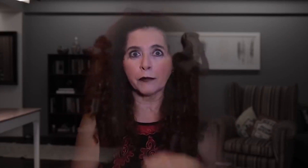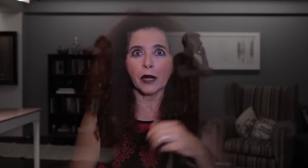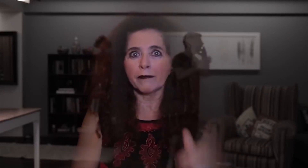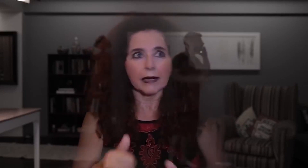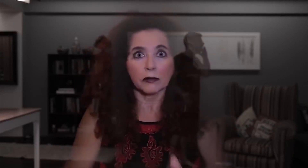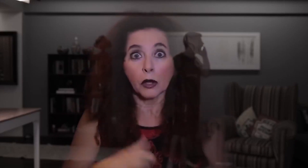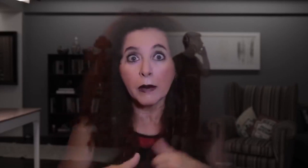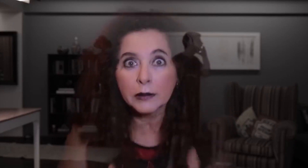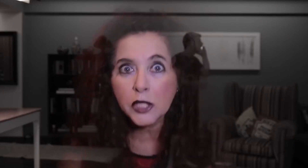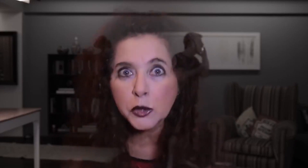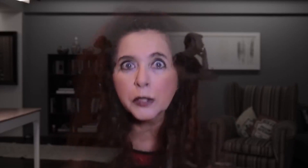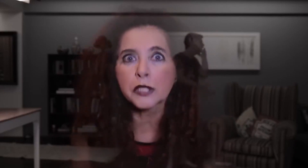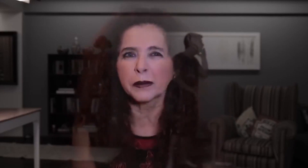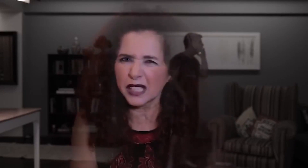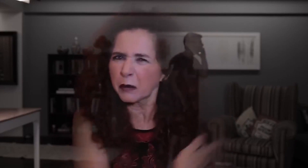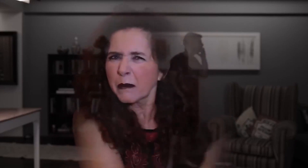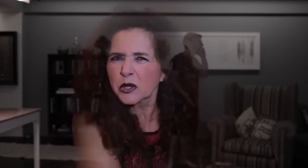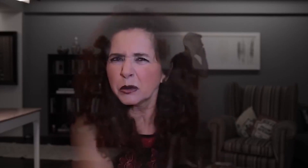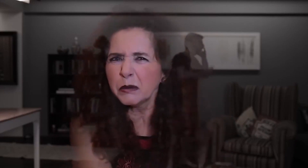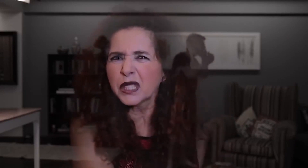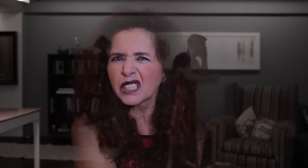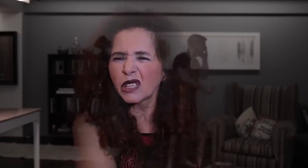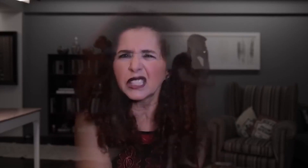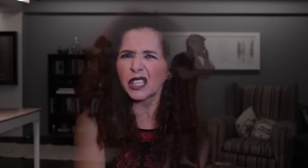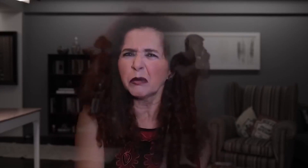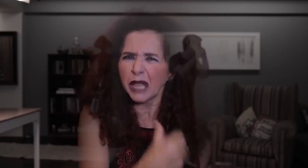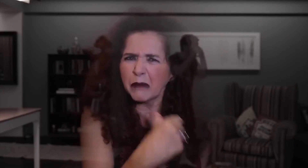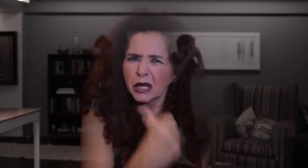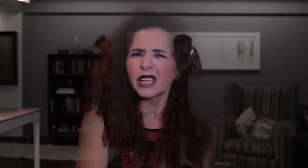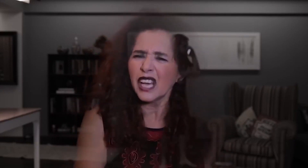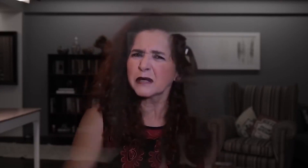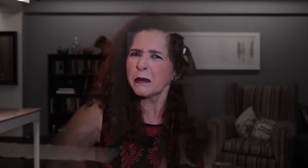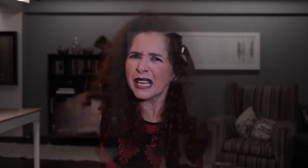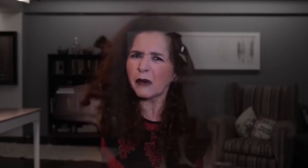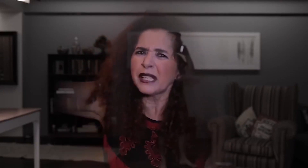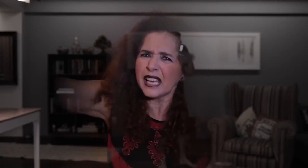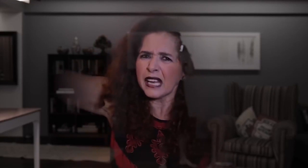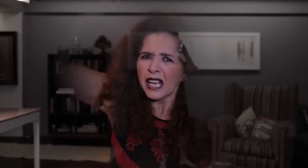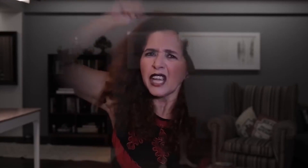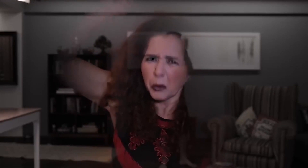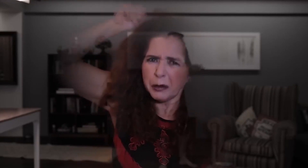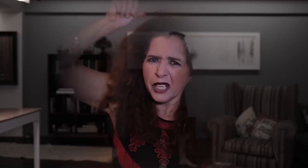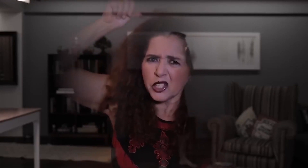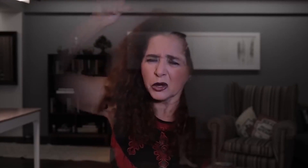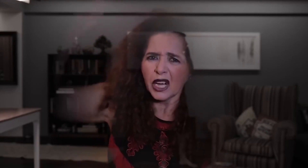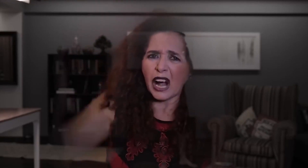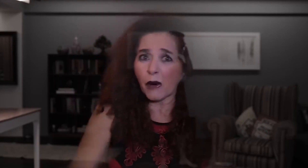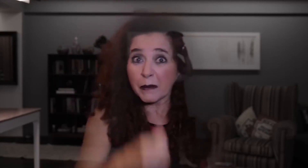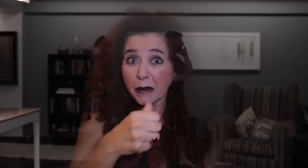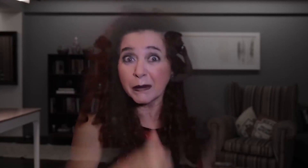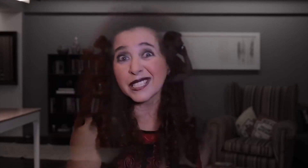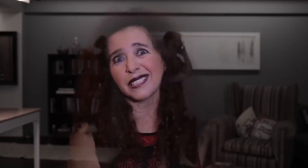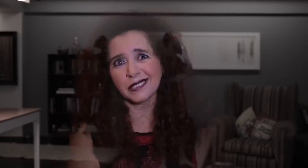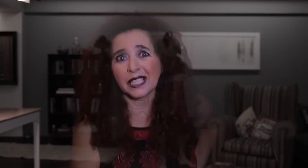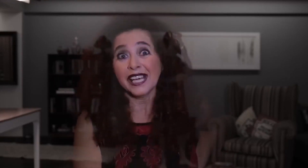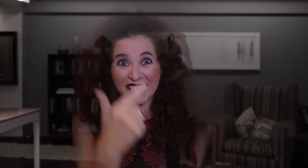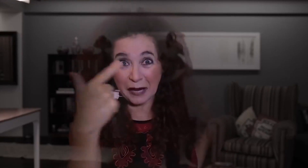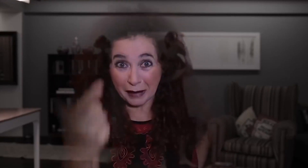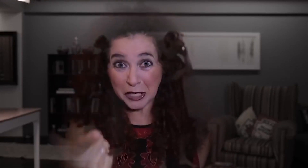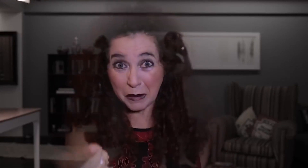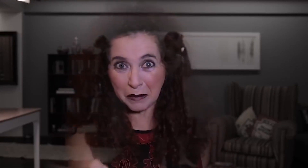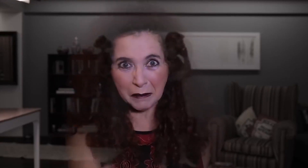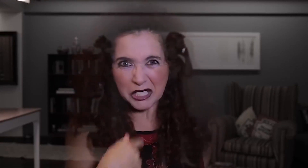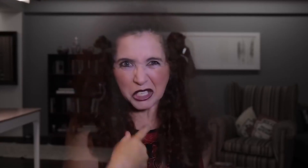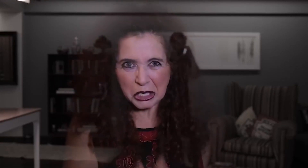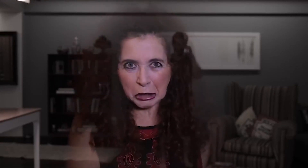e eles vão discutir Não, mas bastante. você Aí no final ele faz a vai mesma tomar coisa, uma você dose de uísque. diz Fica isso, depois mais com você bebida, né? O me pede, Adriano vai pagar bebe. na Ele já semana bebia lá quando final. ele era Você sempre faz Eupídio. isso, Agora